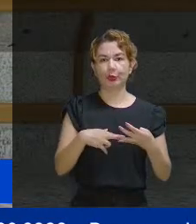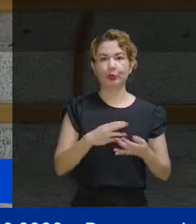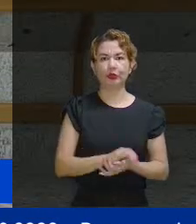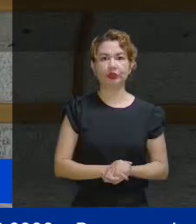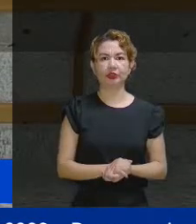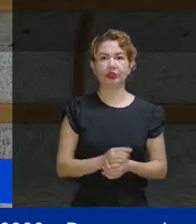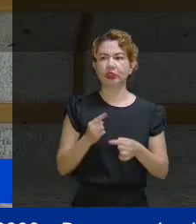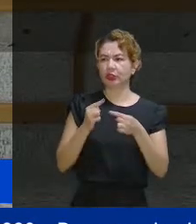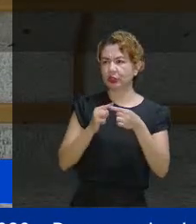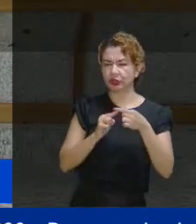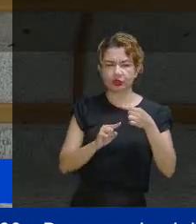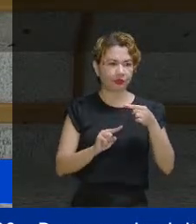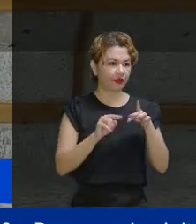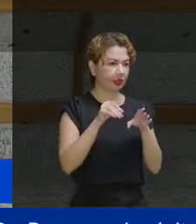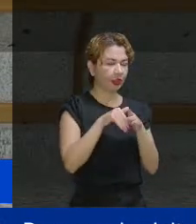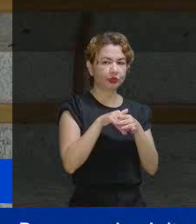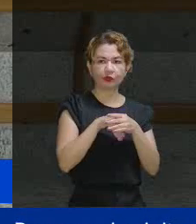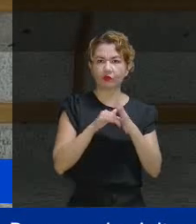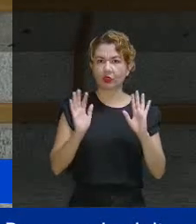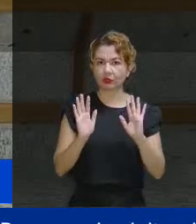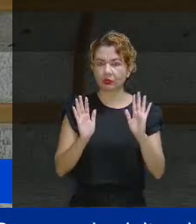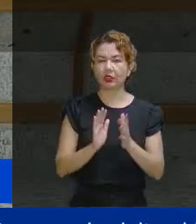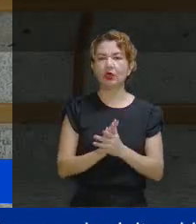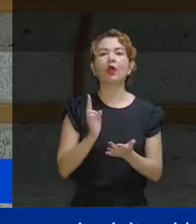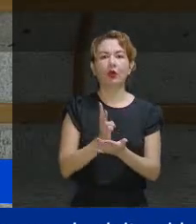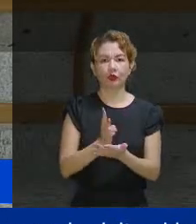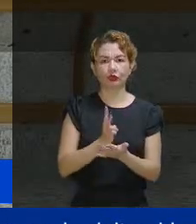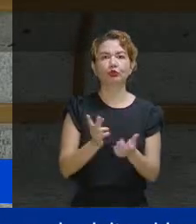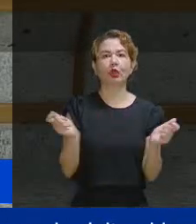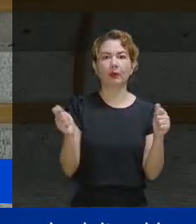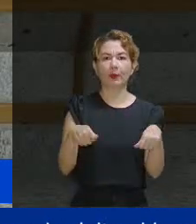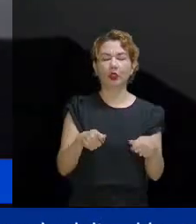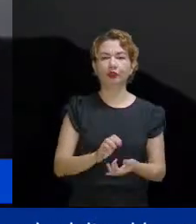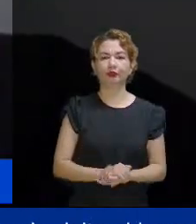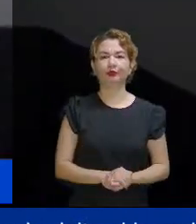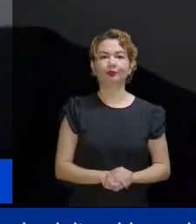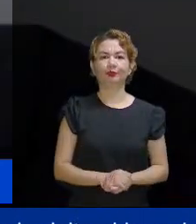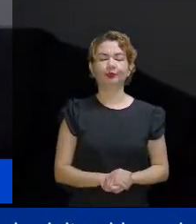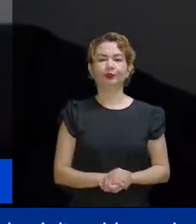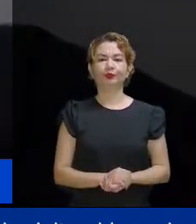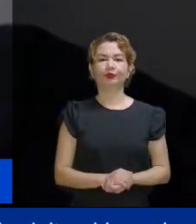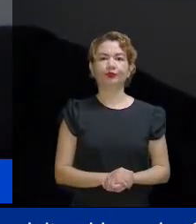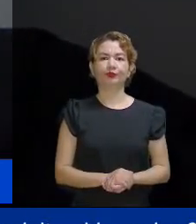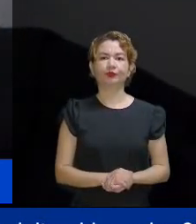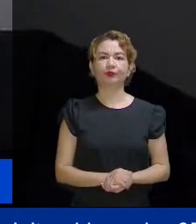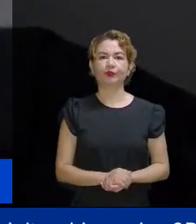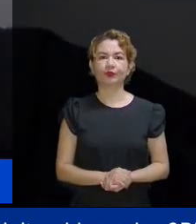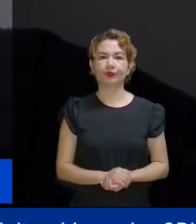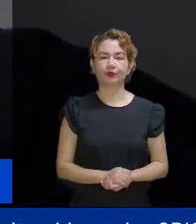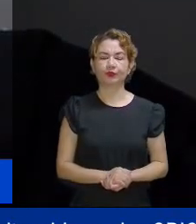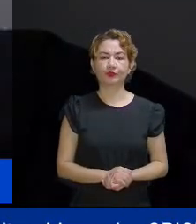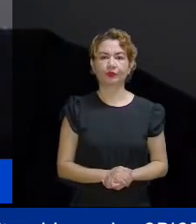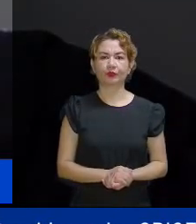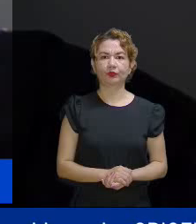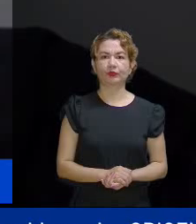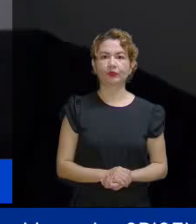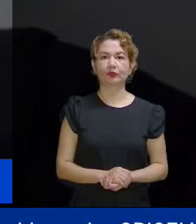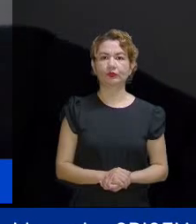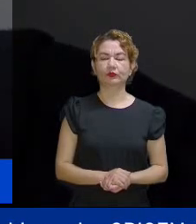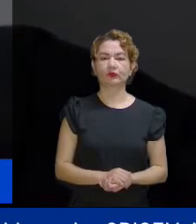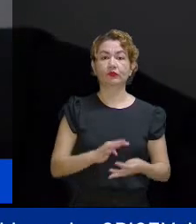Algum voto divergente? Não havendo, pode prosseguir, excelência. Senhor presidente,